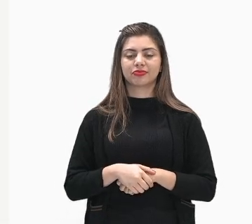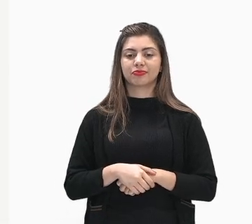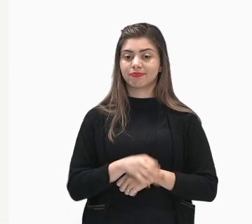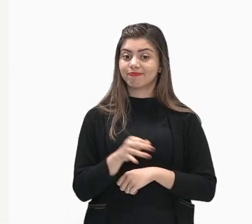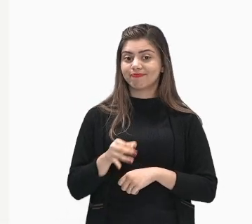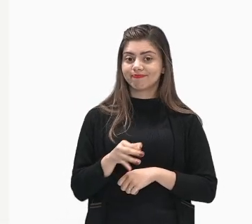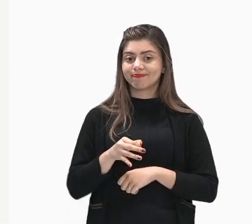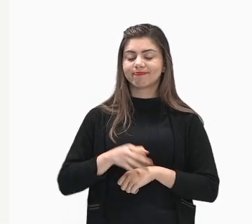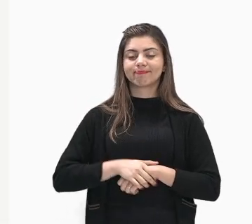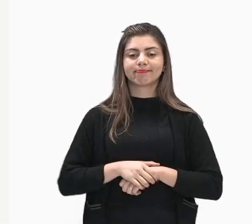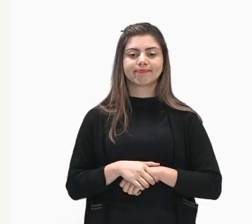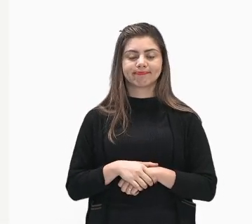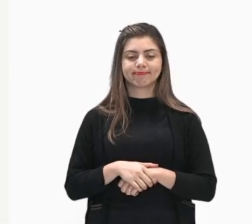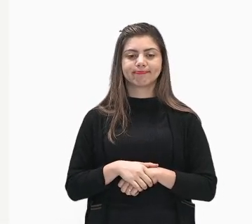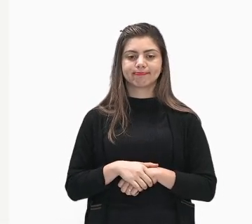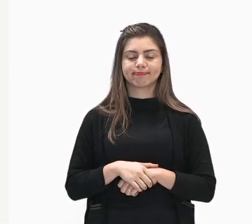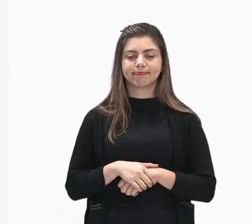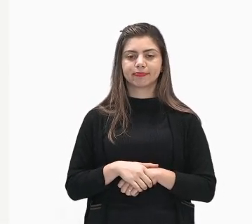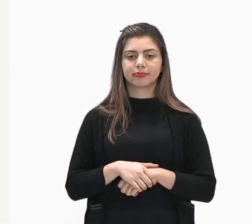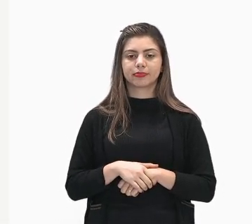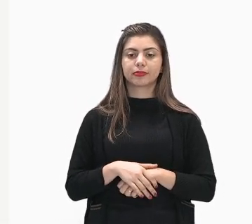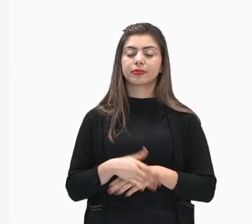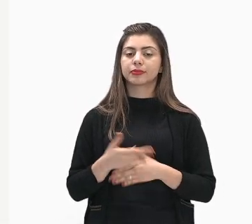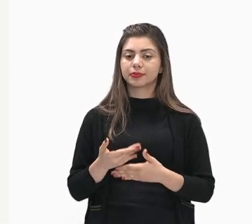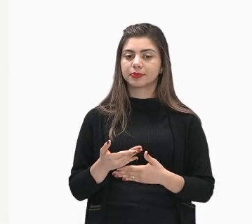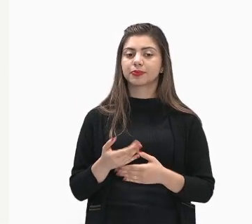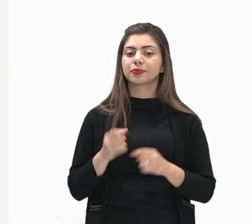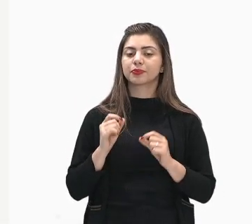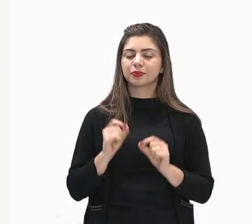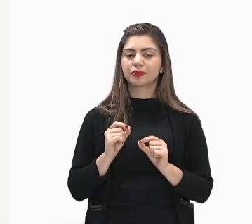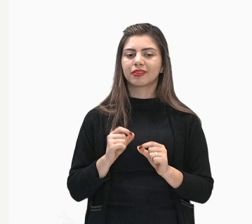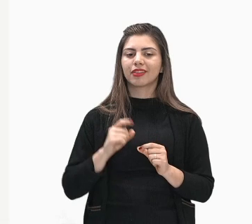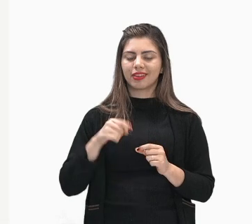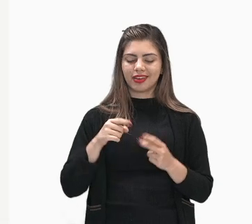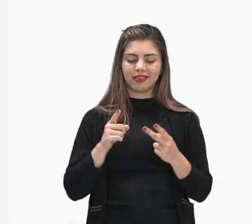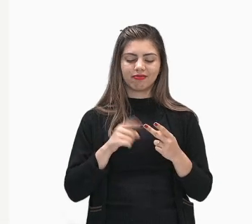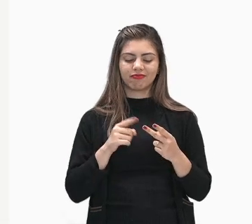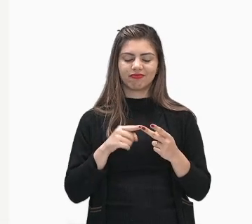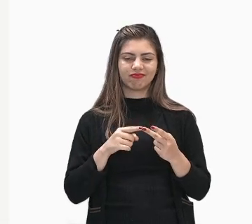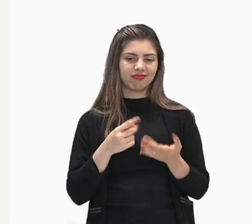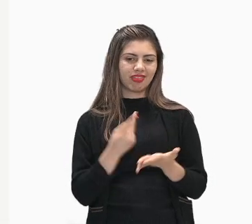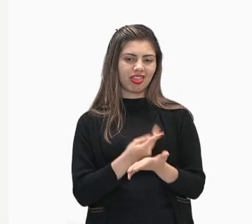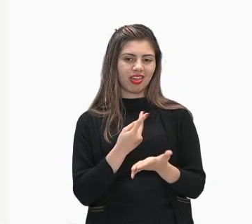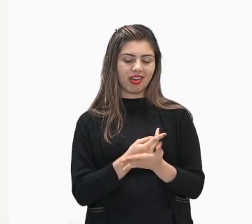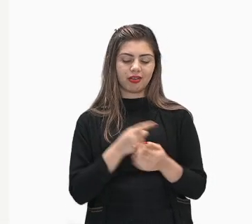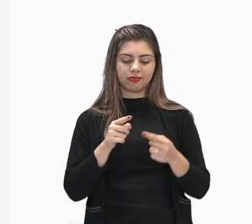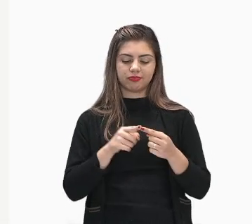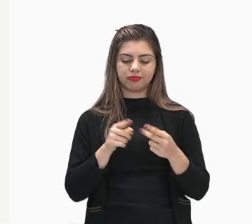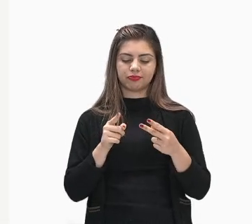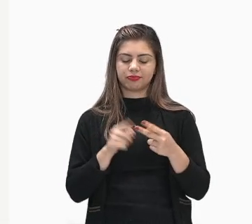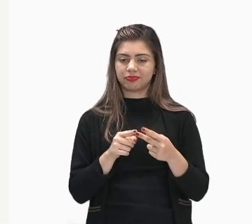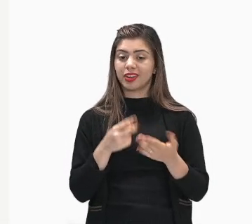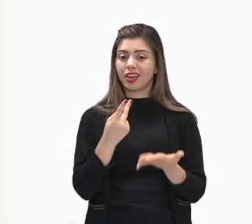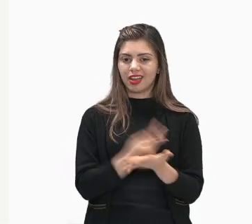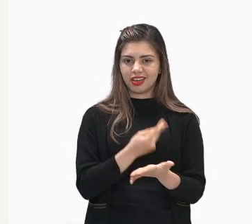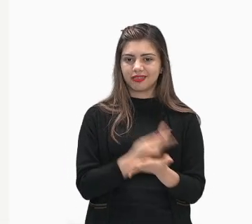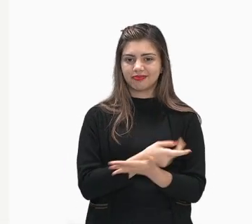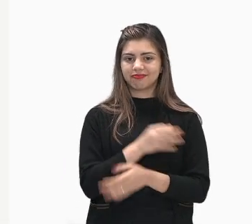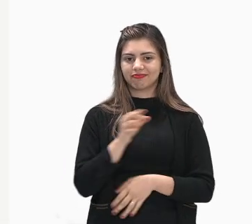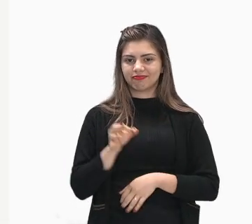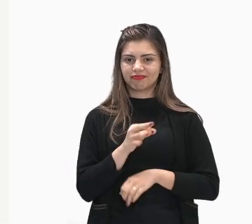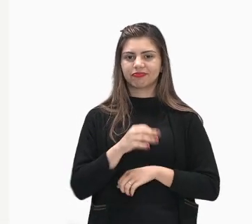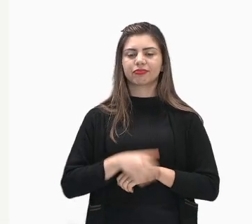certo? Então, nós temos então que já é falsa aí a primeira e a segunda